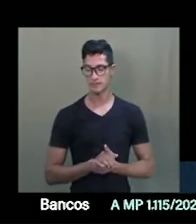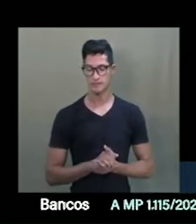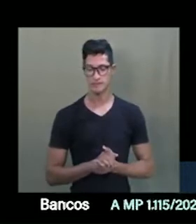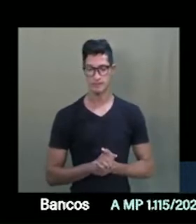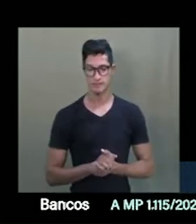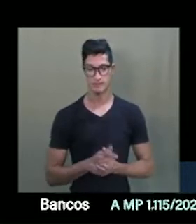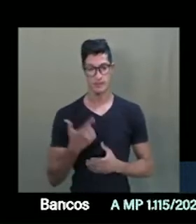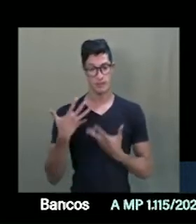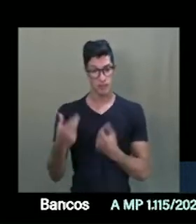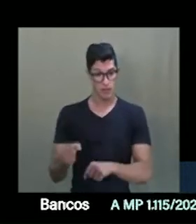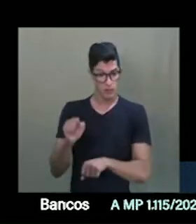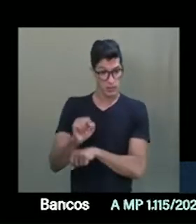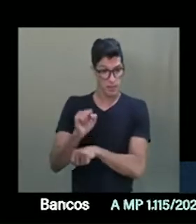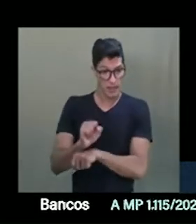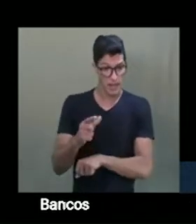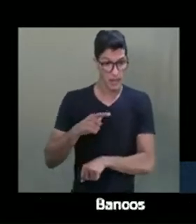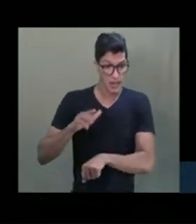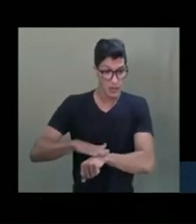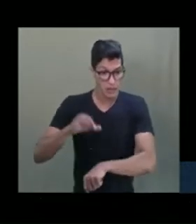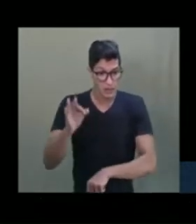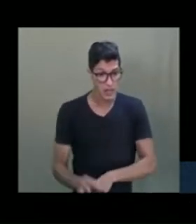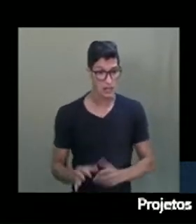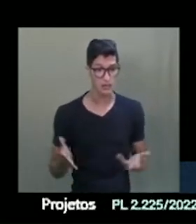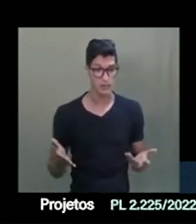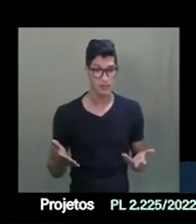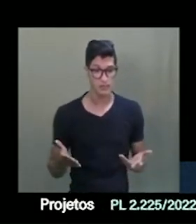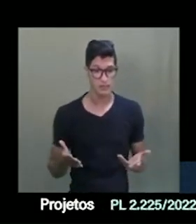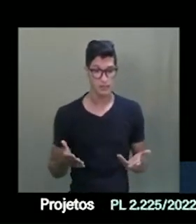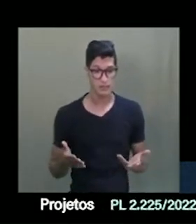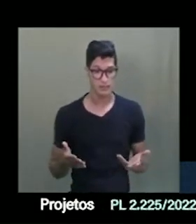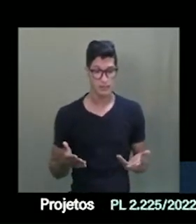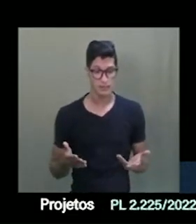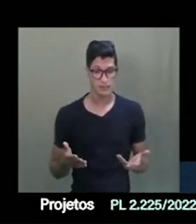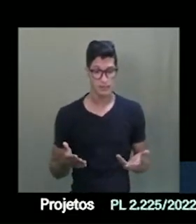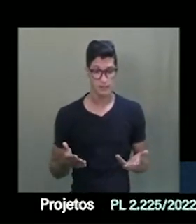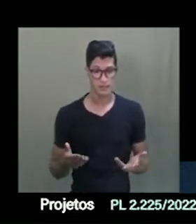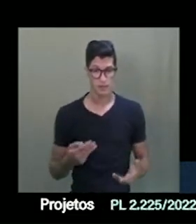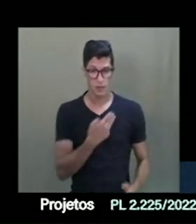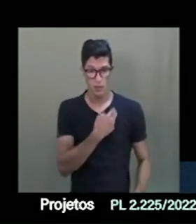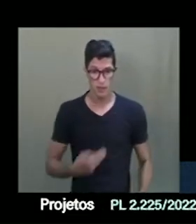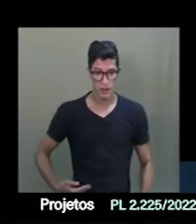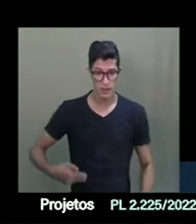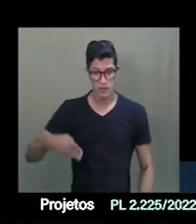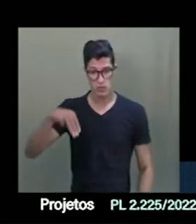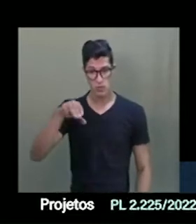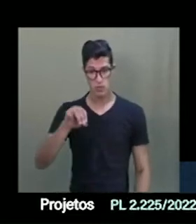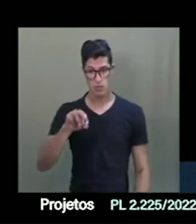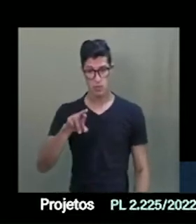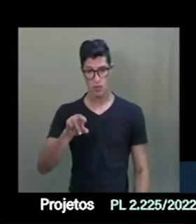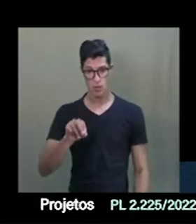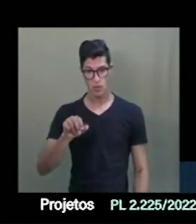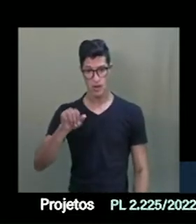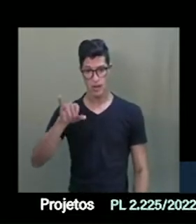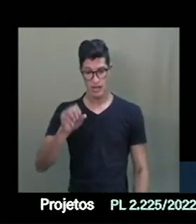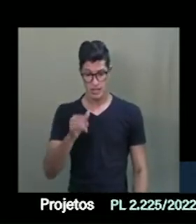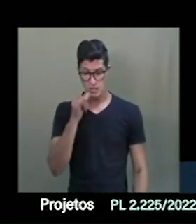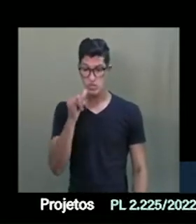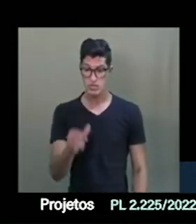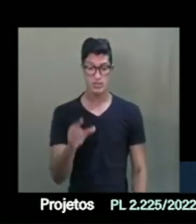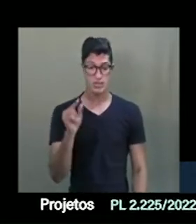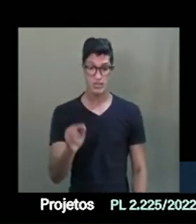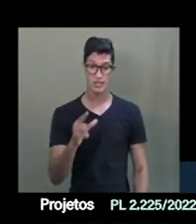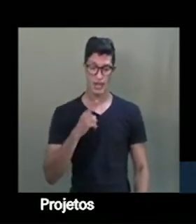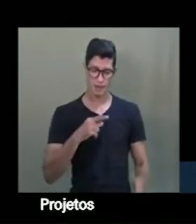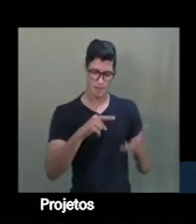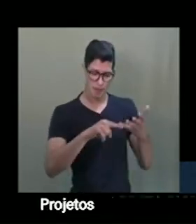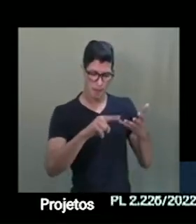Vamos esperar que ela haja no tempo certo. O ministro Moraes alegou, para quem não leu, que há